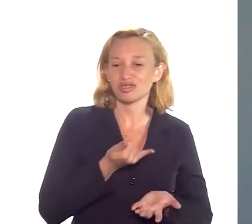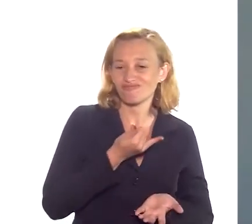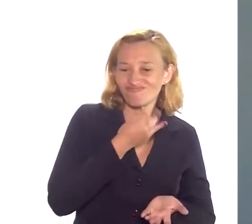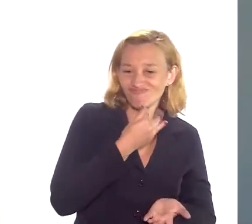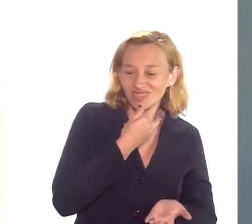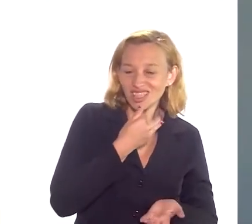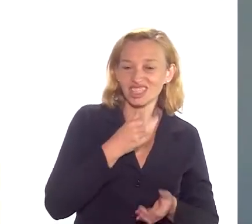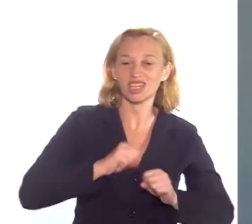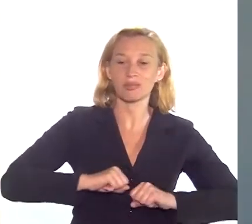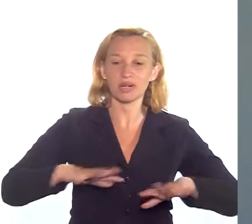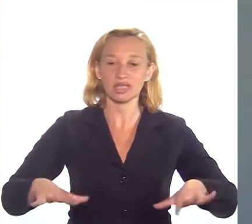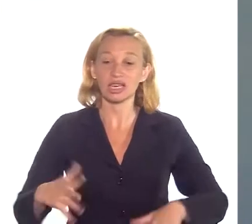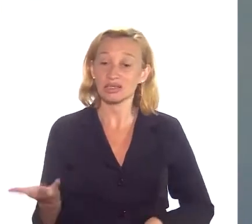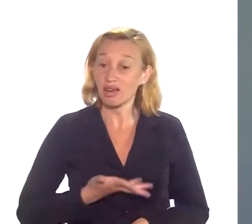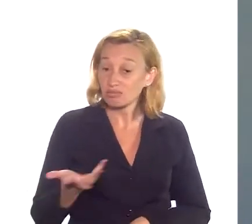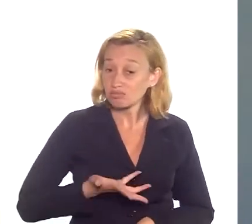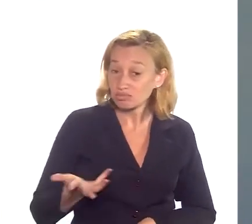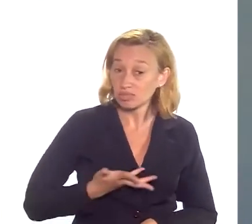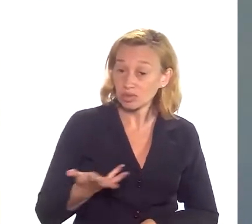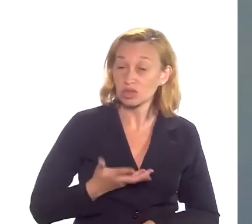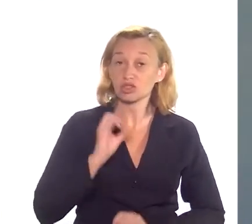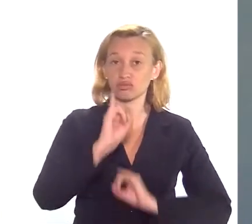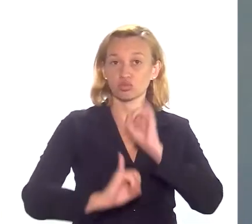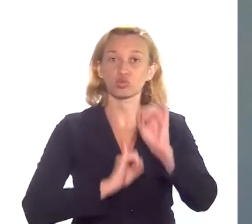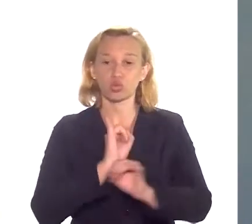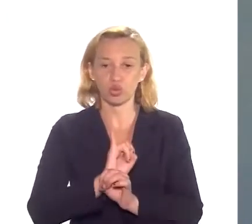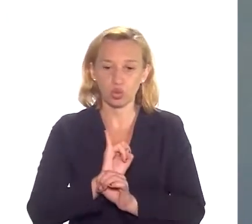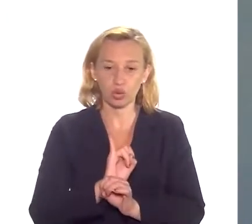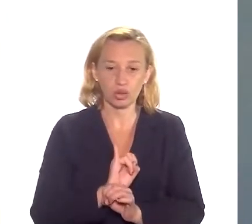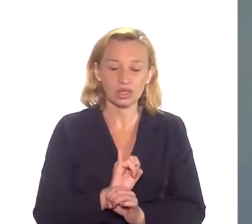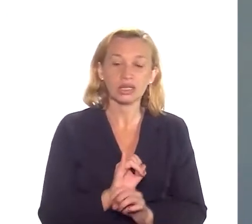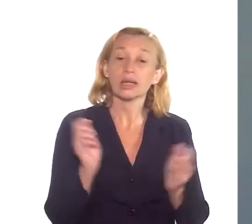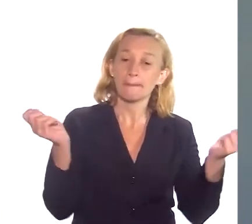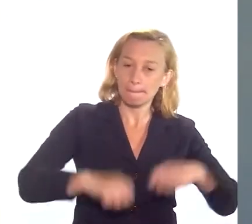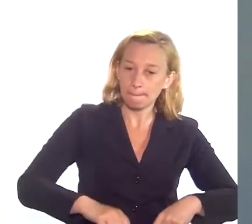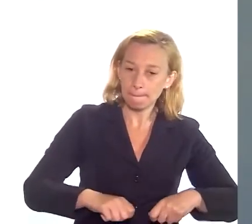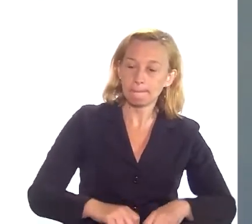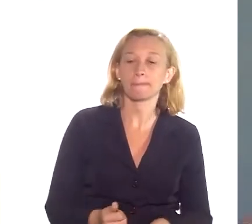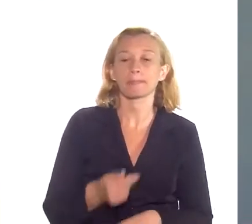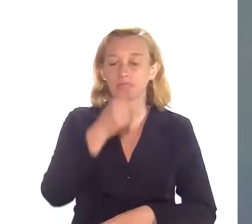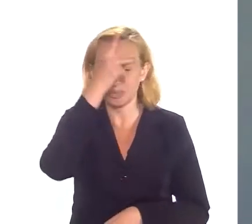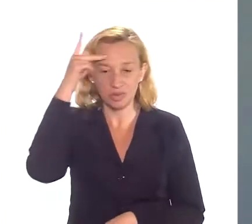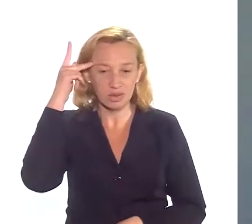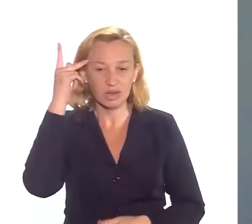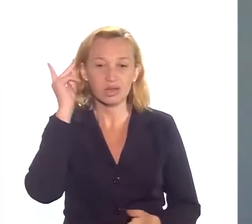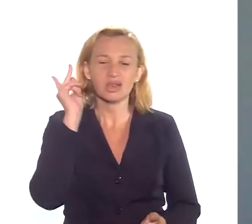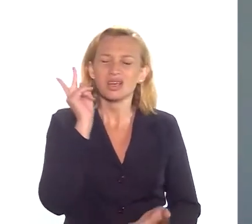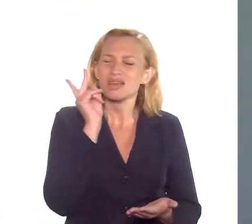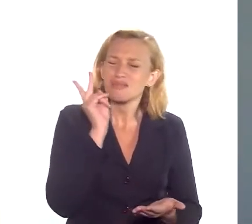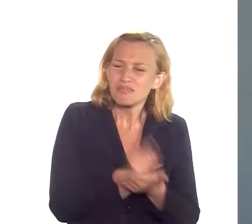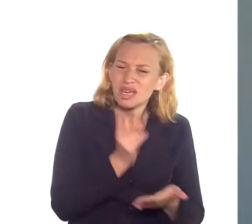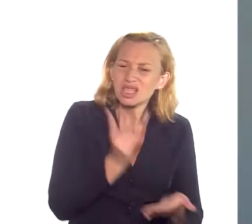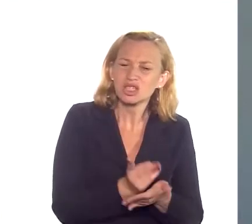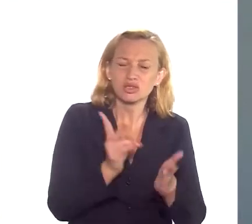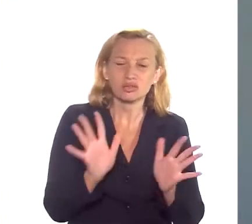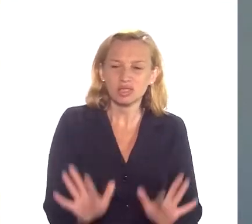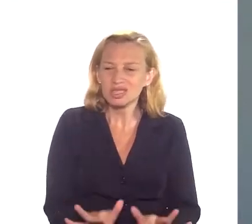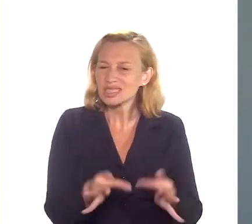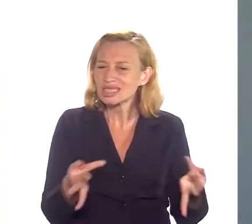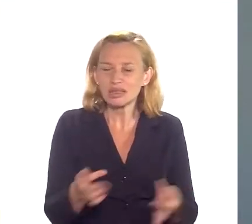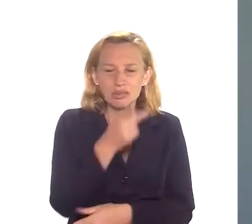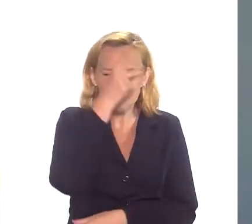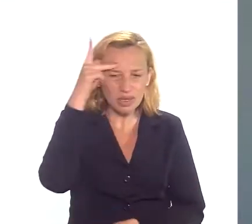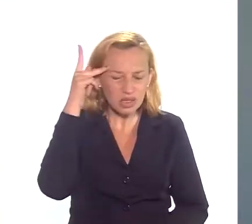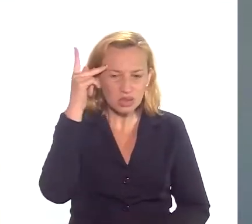de toda essa coisa horrorosa dessa pandemia. Eu acho que essa aceleração do digital e da possibilidade das pessoas,